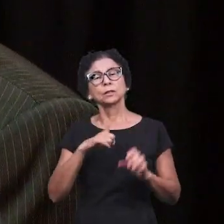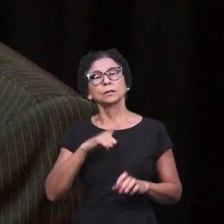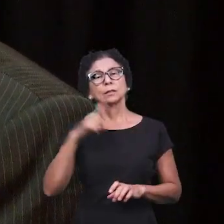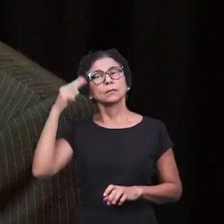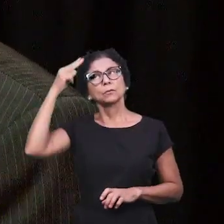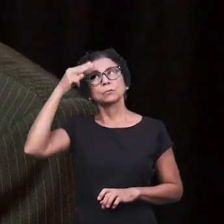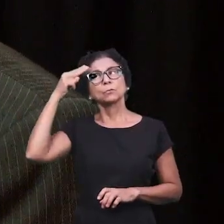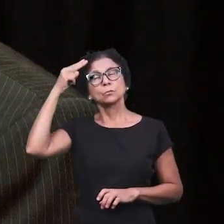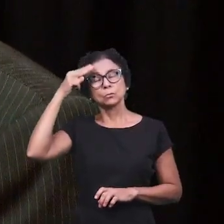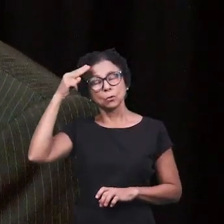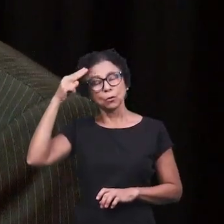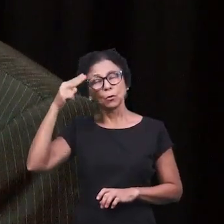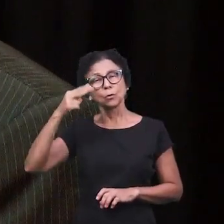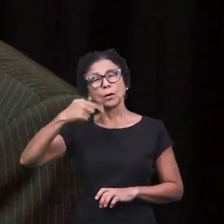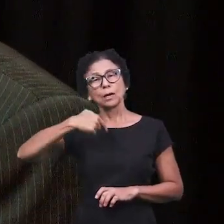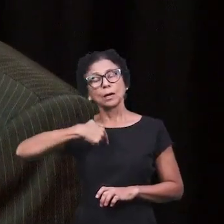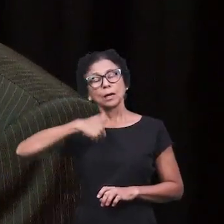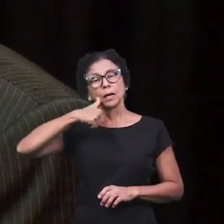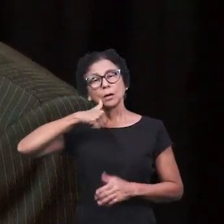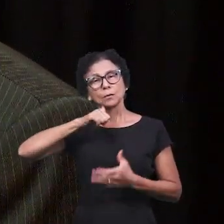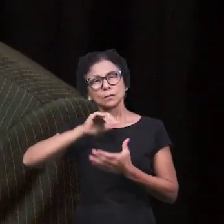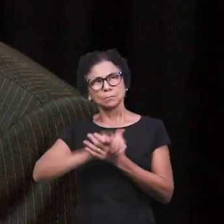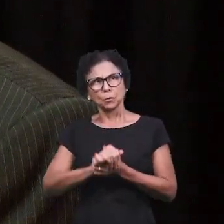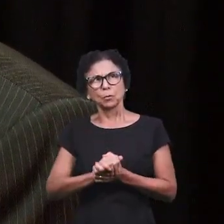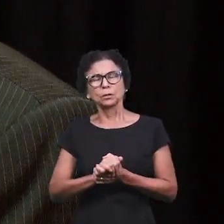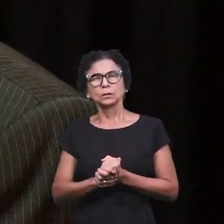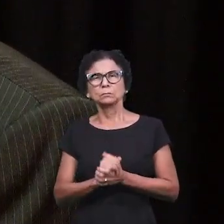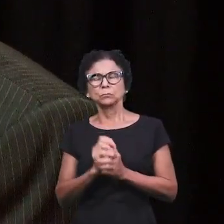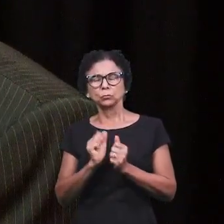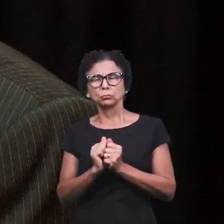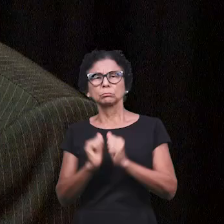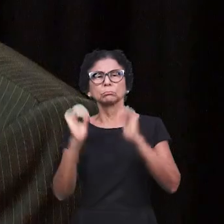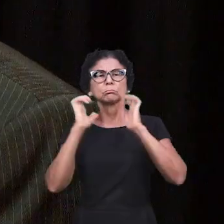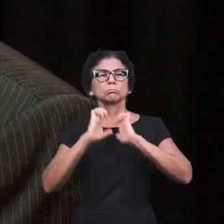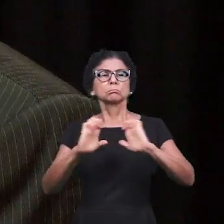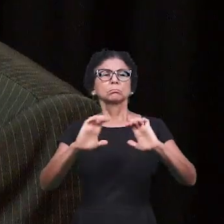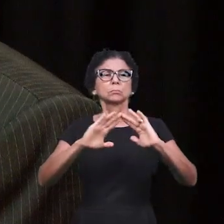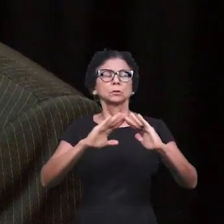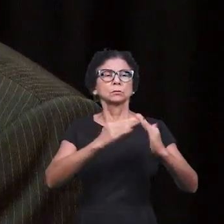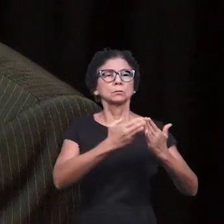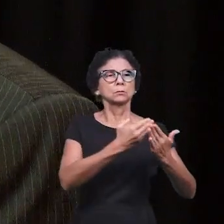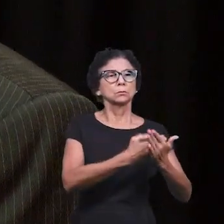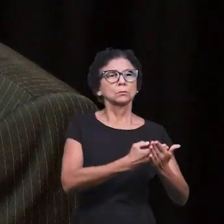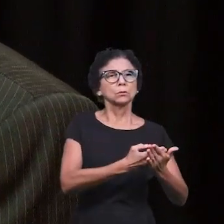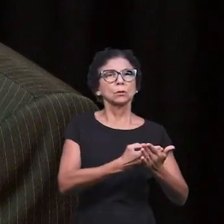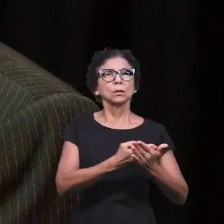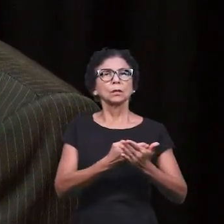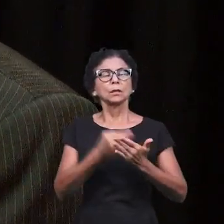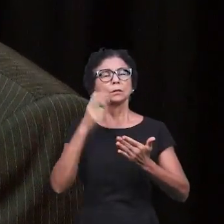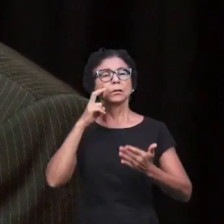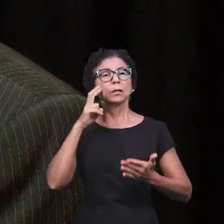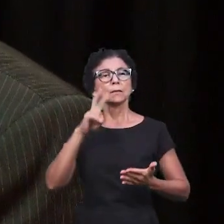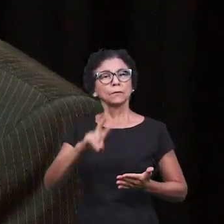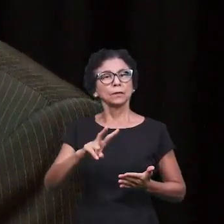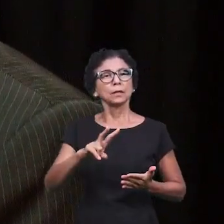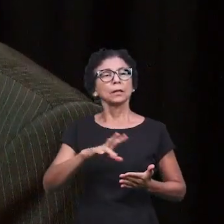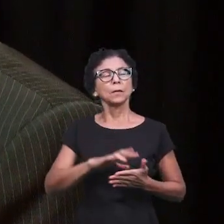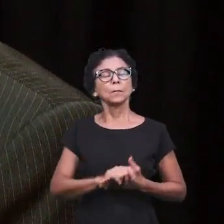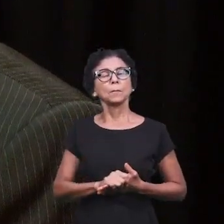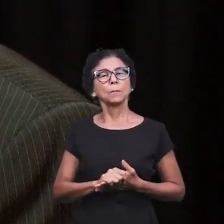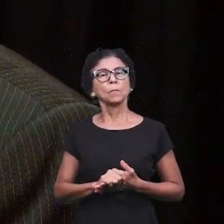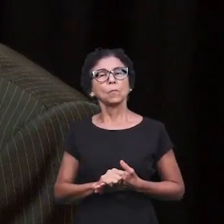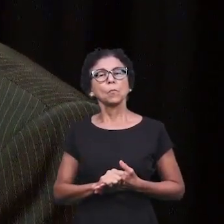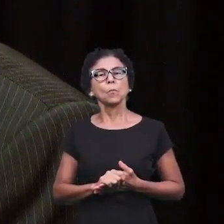sonho. E o sonho era exatamente esse, que nós estávamos numa evangelização dessa, e ela sonhou, ela via,